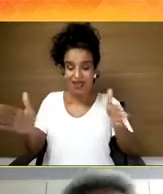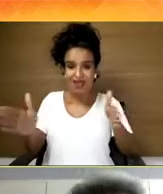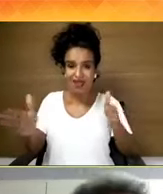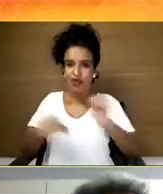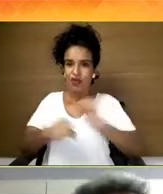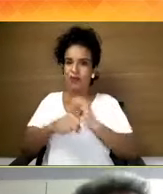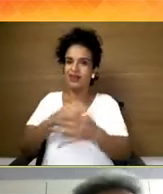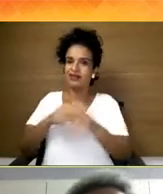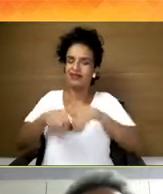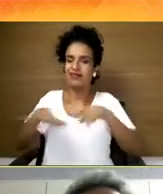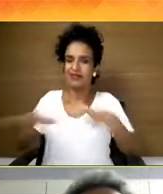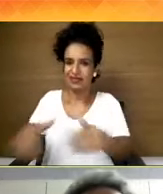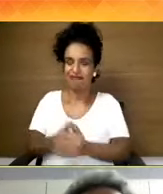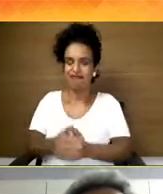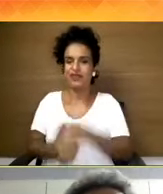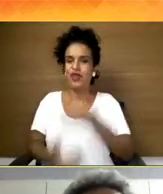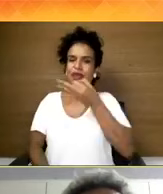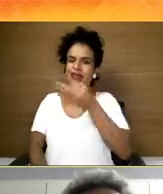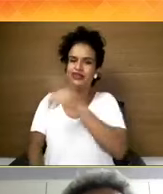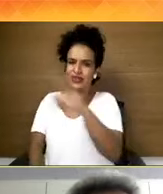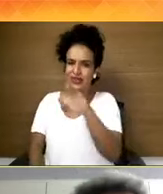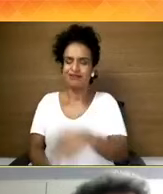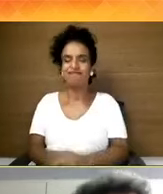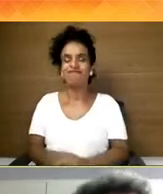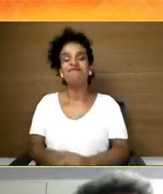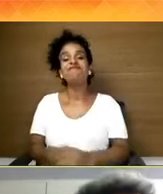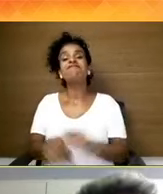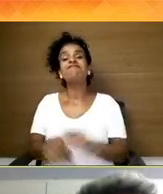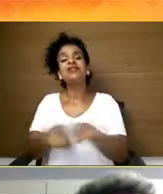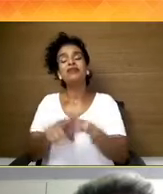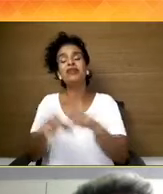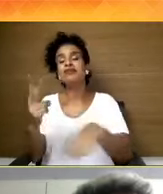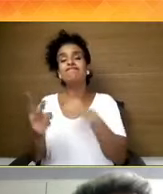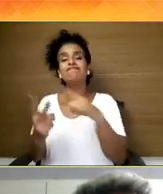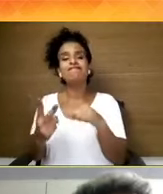disso, queria que vocês fizessem uma análise também